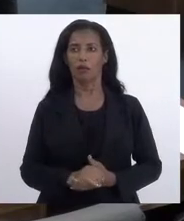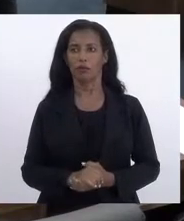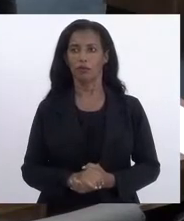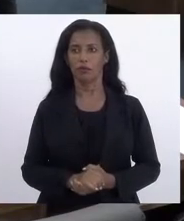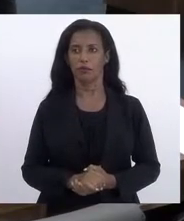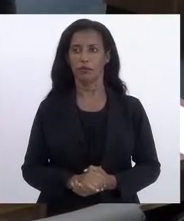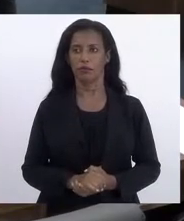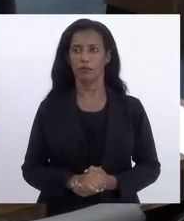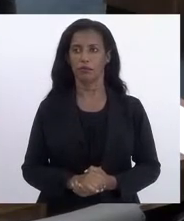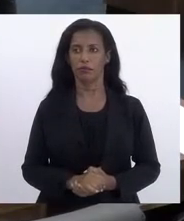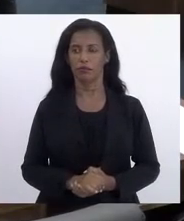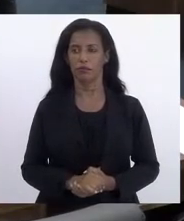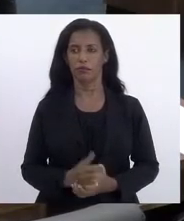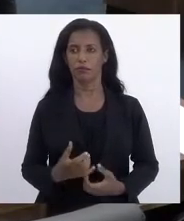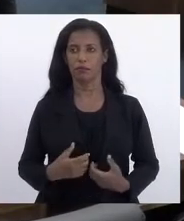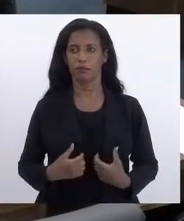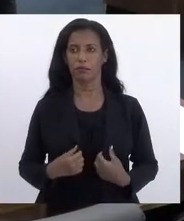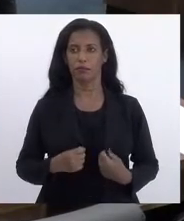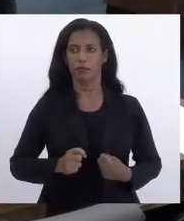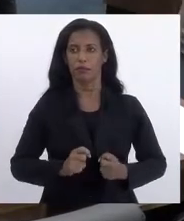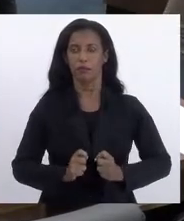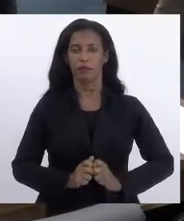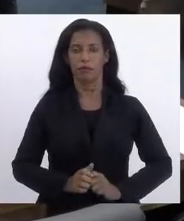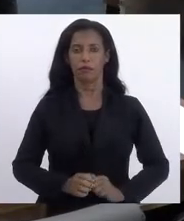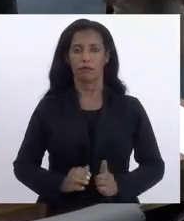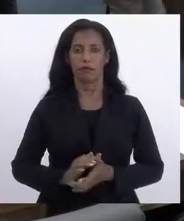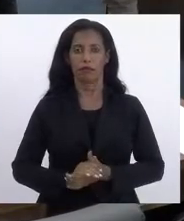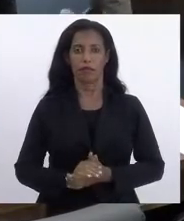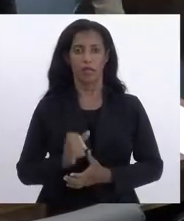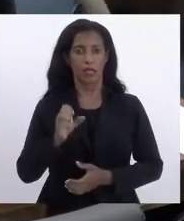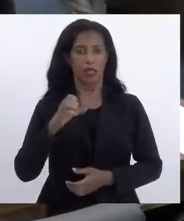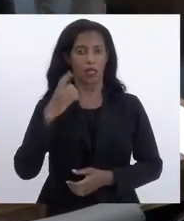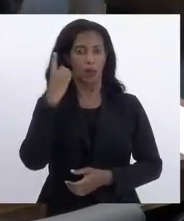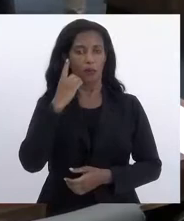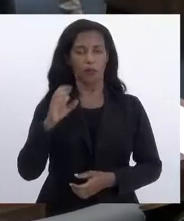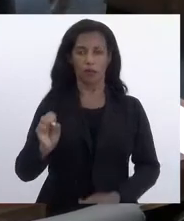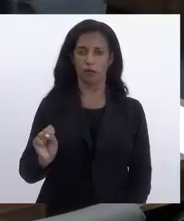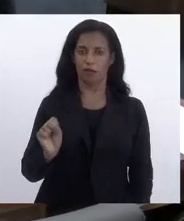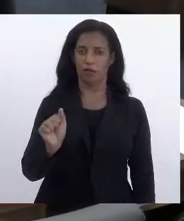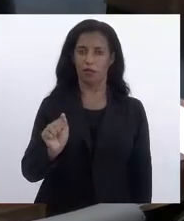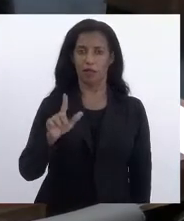Deputado Carlos Augusto. Deputado Coronel Salema.